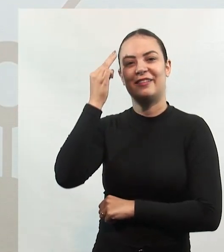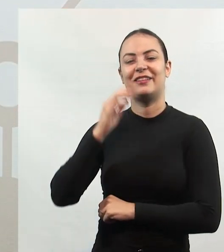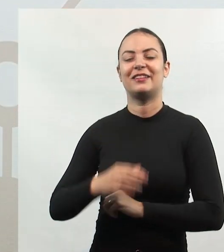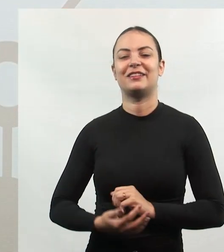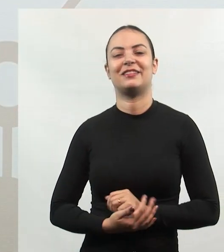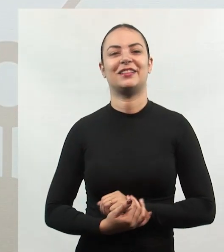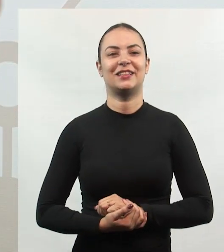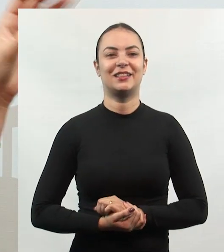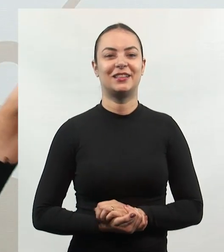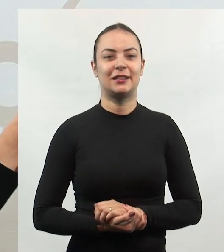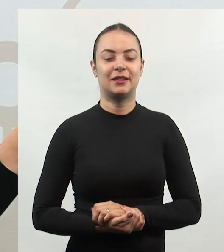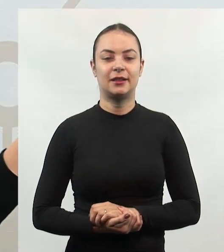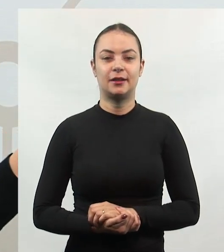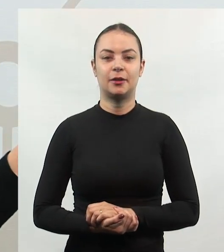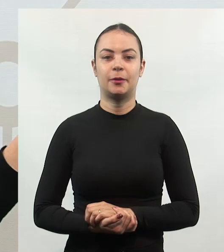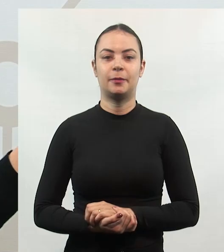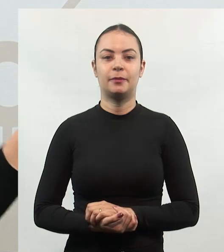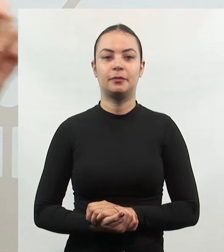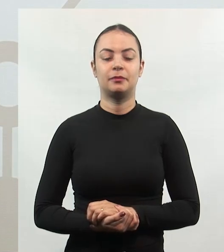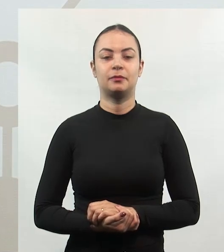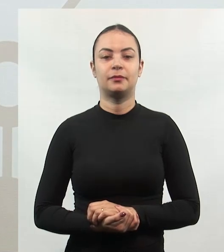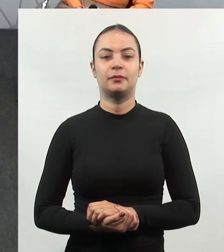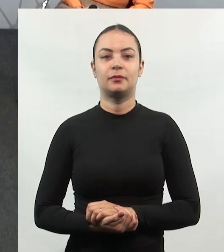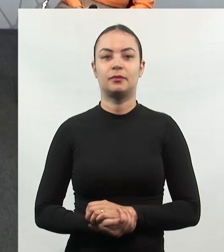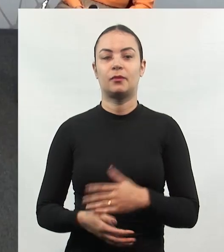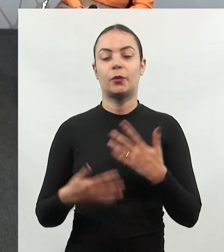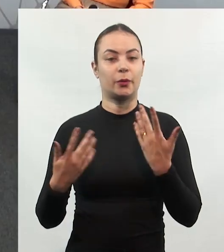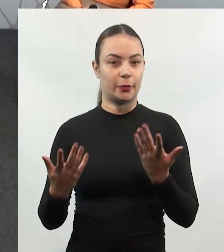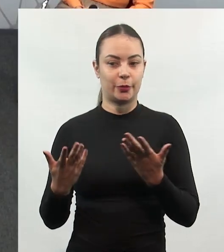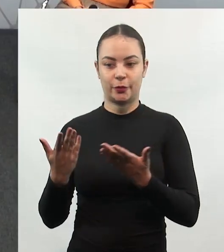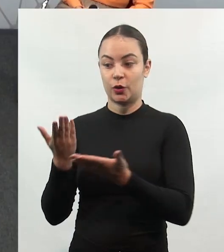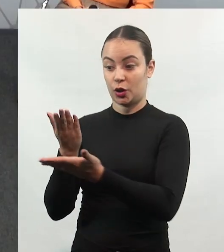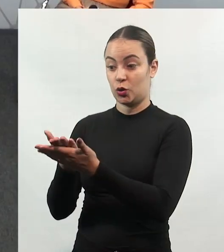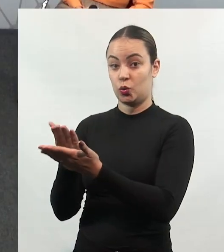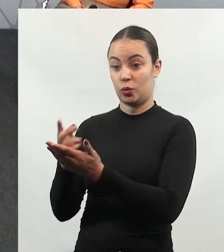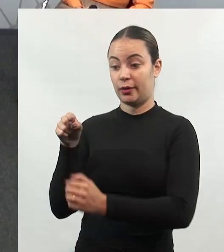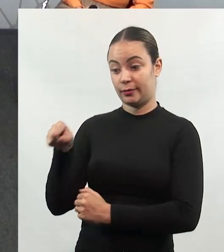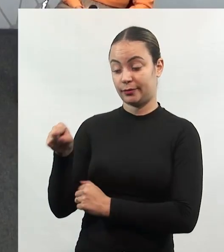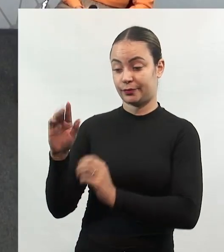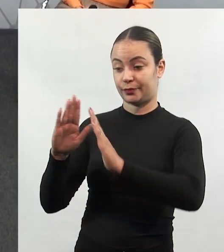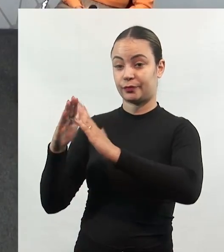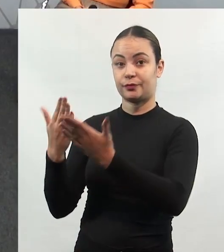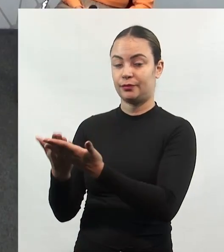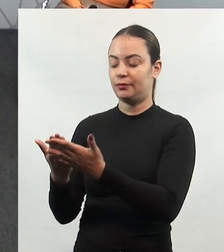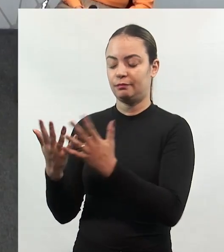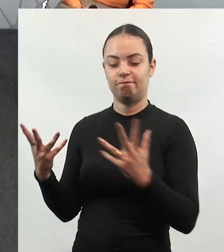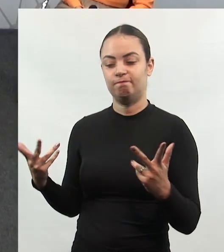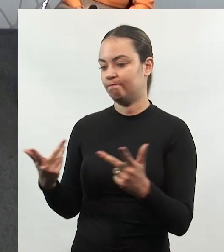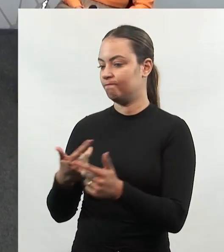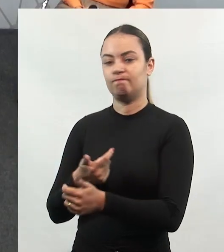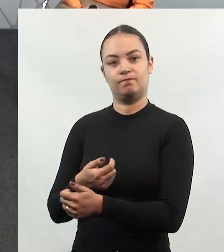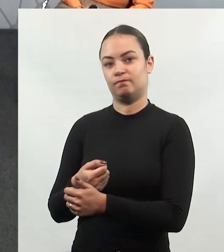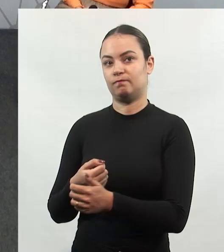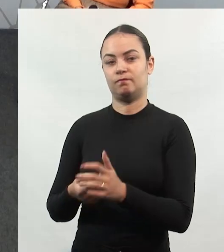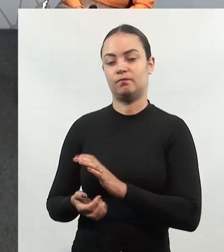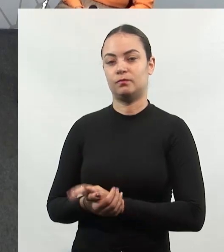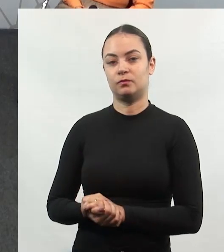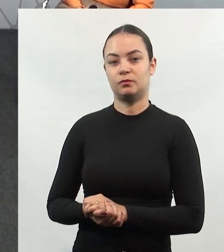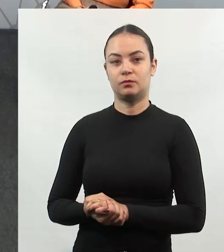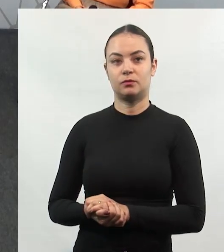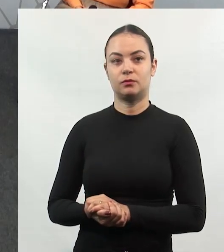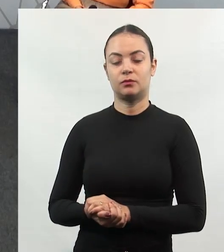Gláucia falar e Elaine Lully, né? Isso, o nome de eu me lembrei aqui que a gente vem, então, de uma